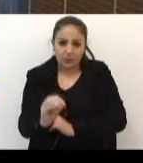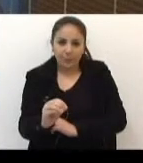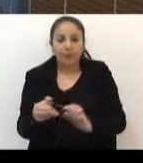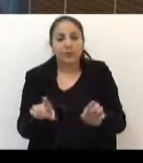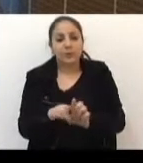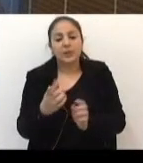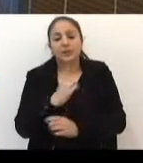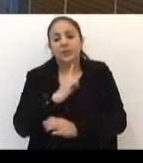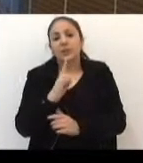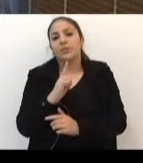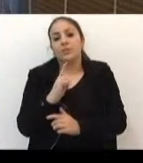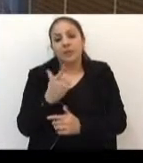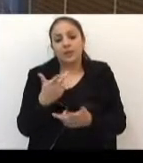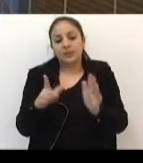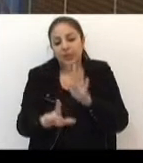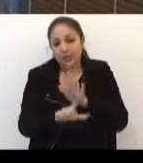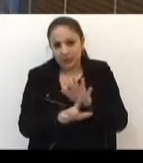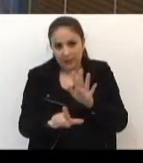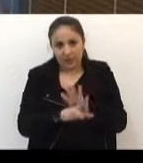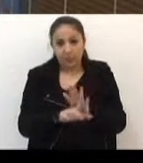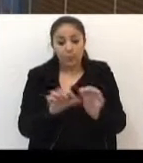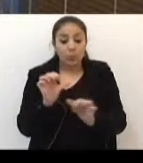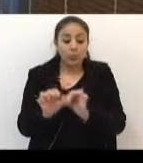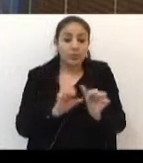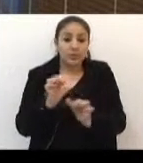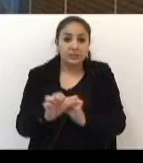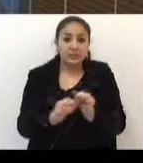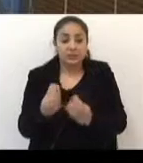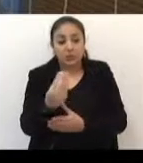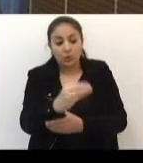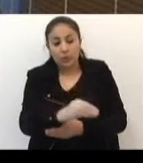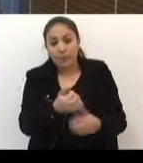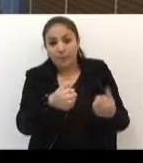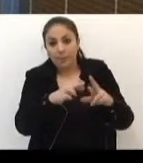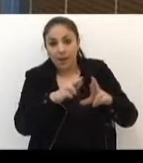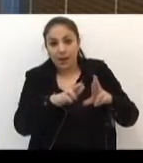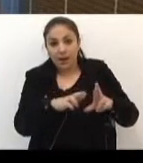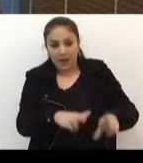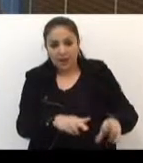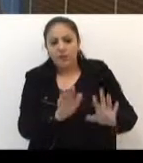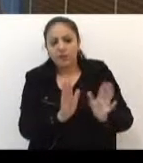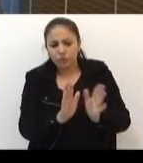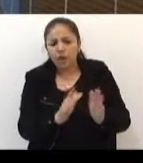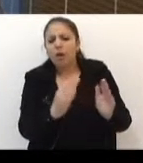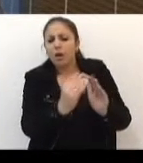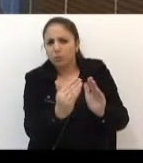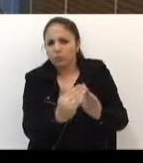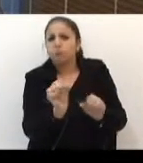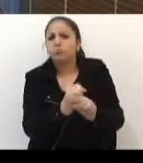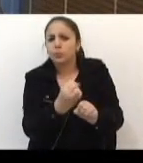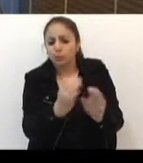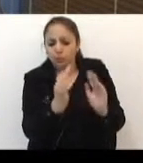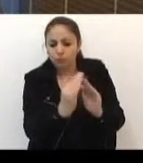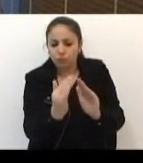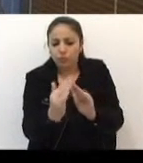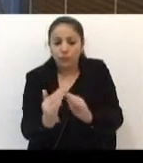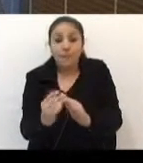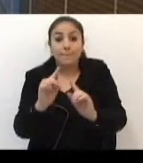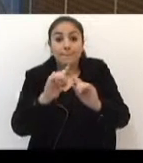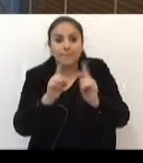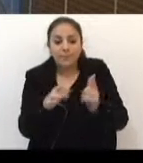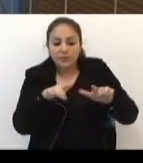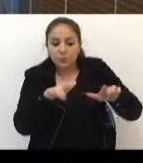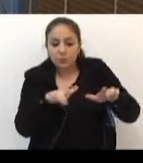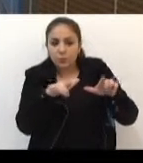um equívoco de incluir uma área já consolidada de moradia num zoneamento como